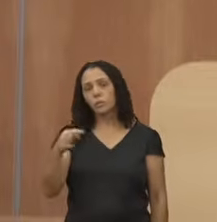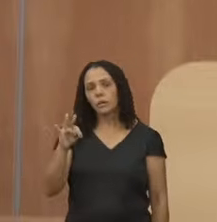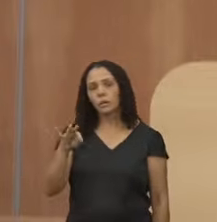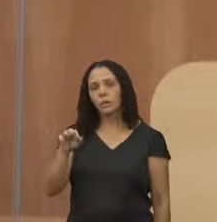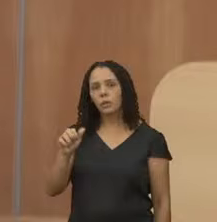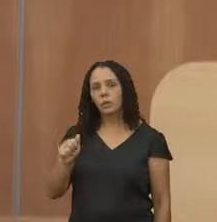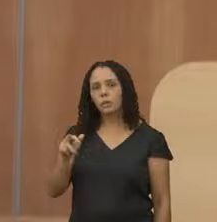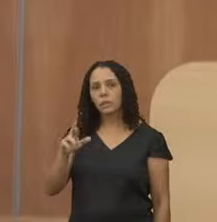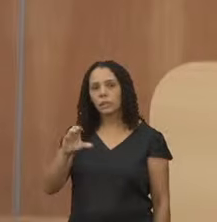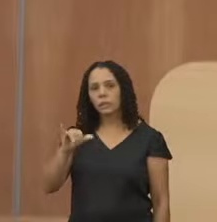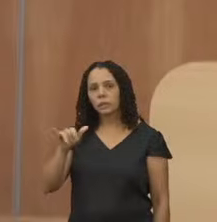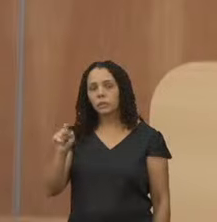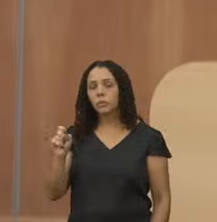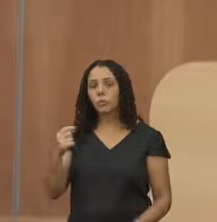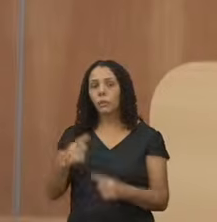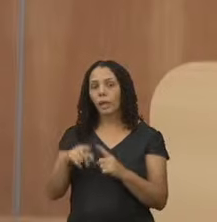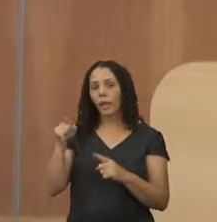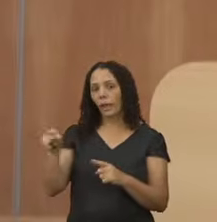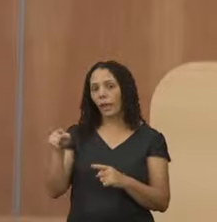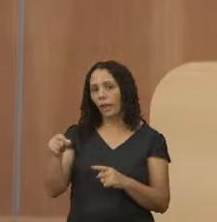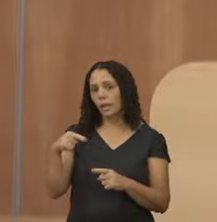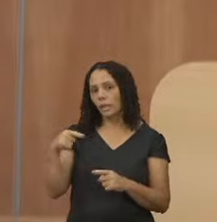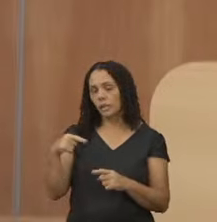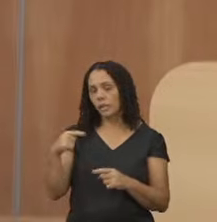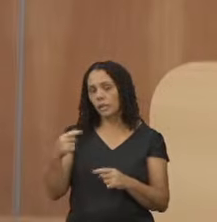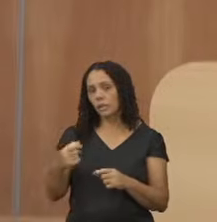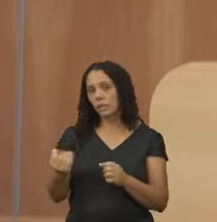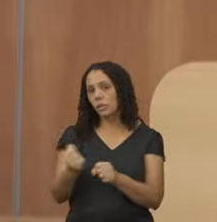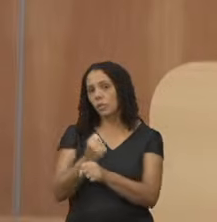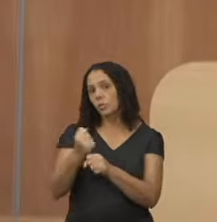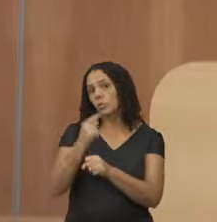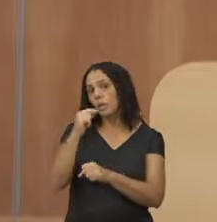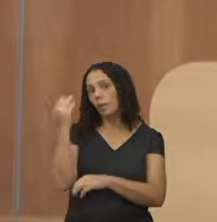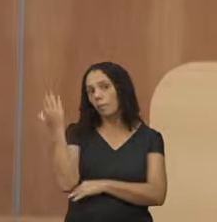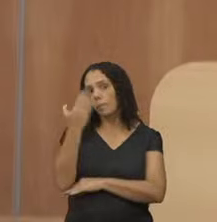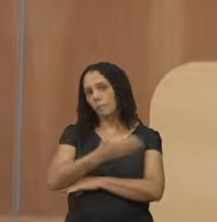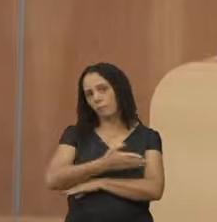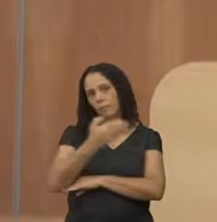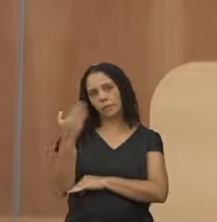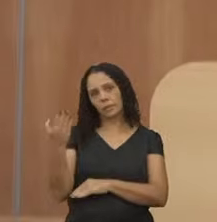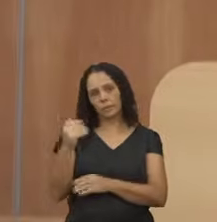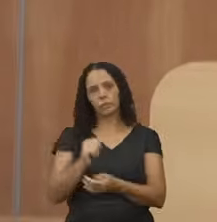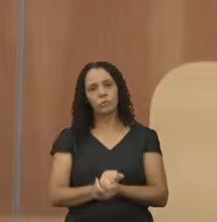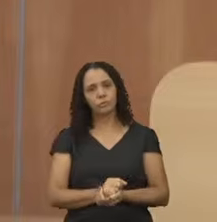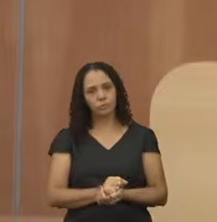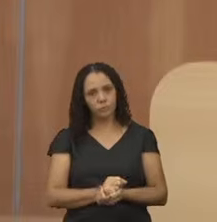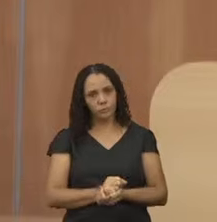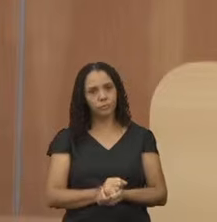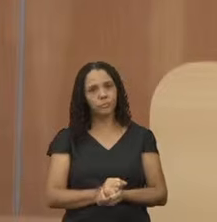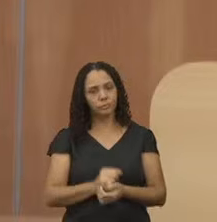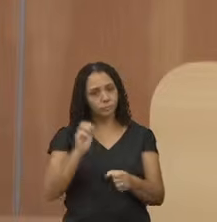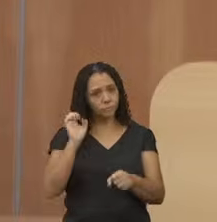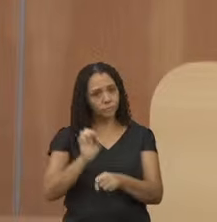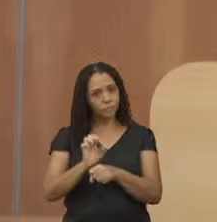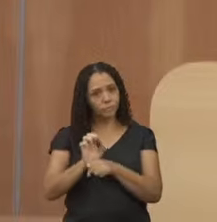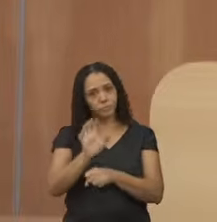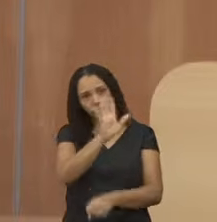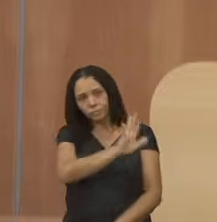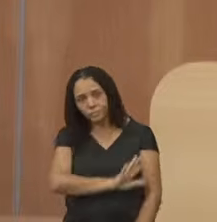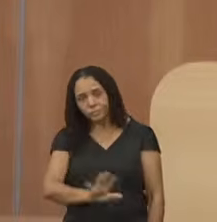construindo pedágio para o estado inteiro, não é? Esses dias aí, não sei quantos pedágios já foi instalado de novo no estado. É uma